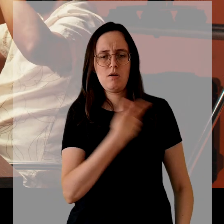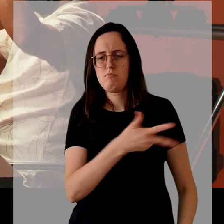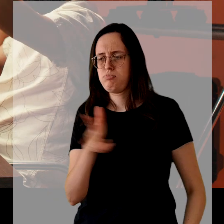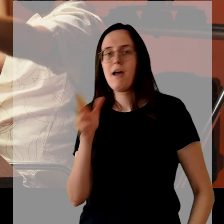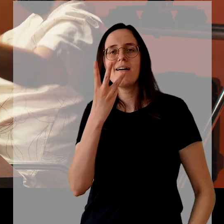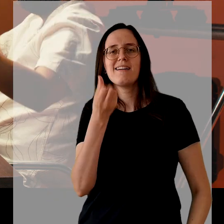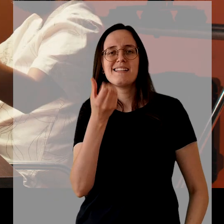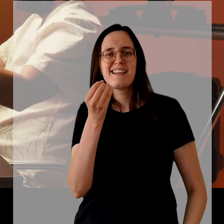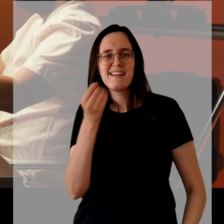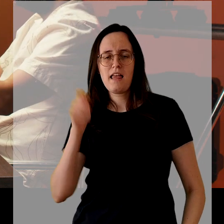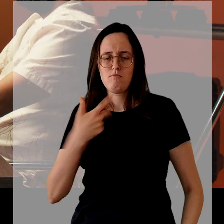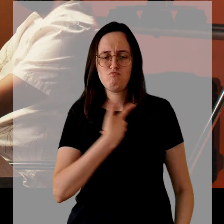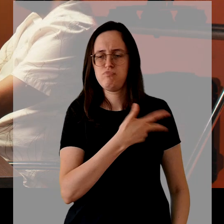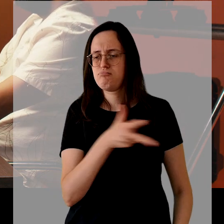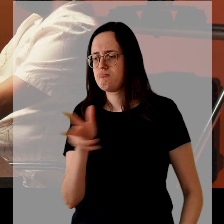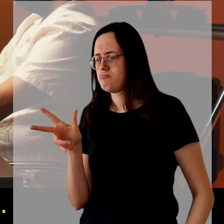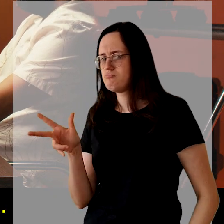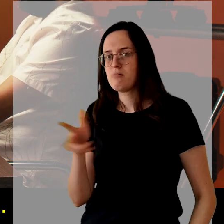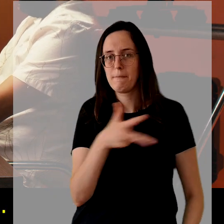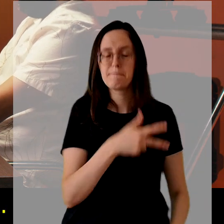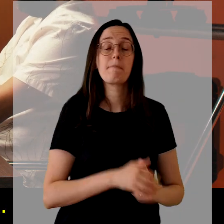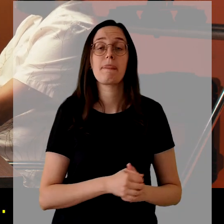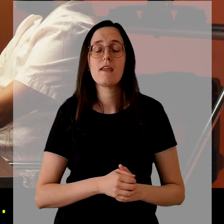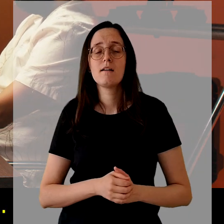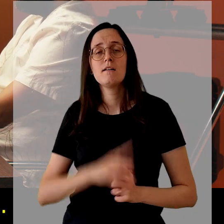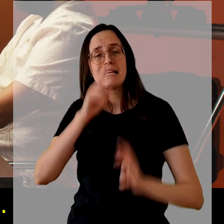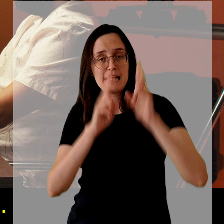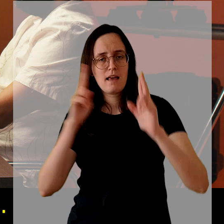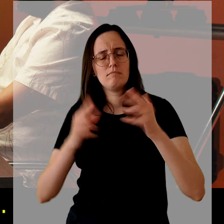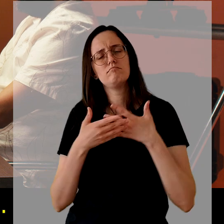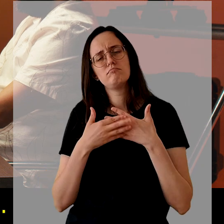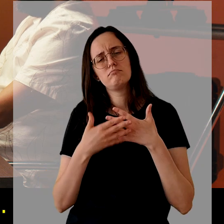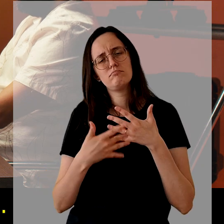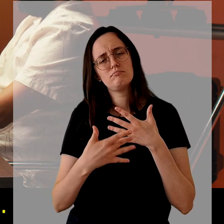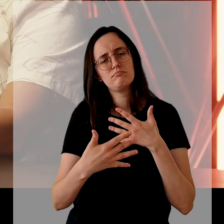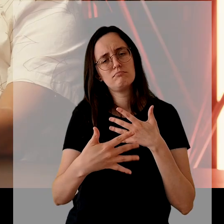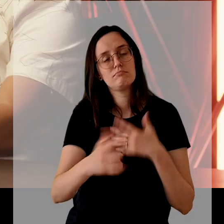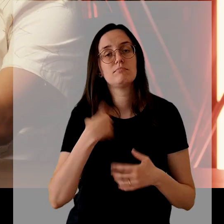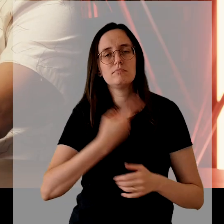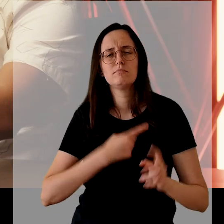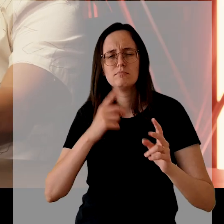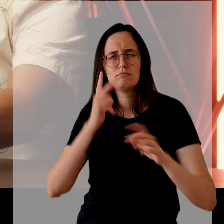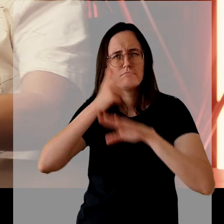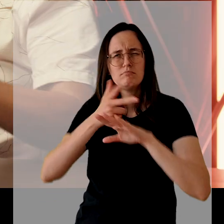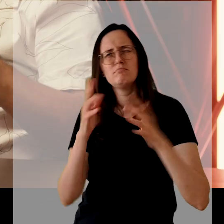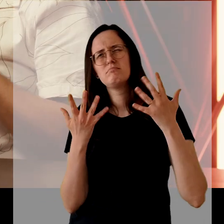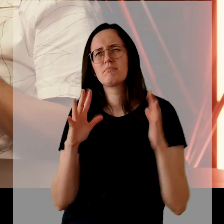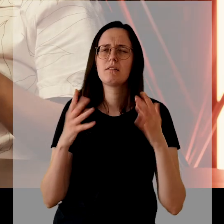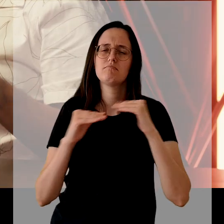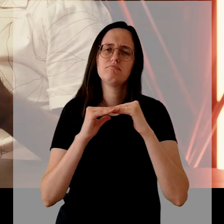360, tinha que filmar para todos os lados, né? E aí, conforme a série passa, a gente filmou mais ou